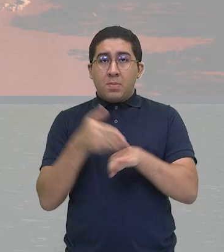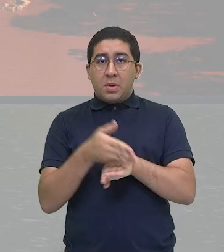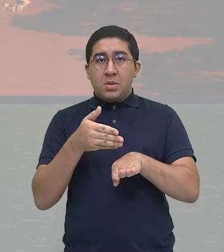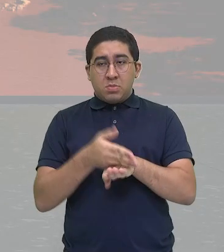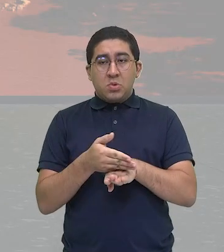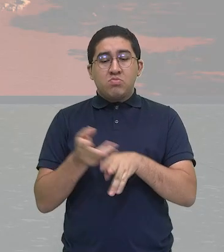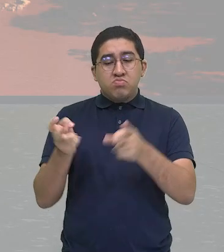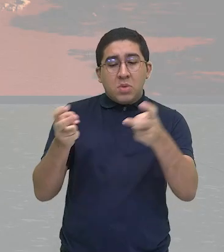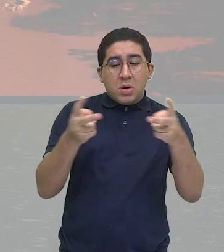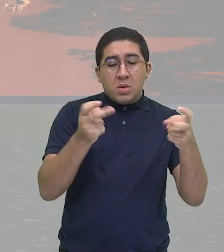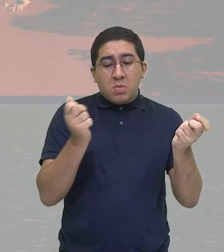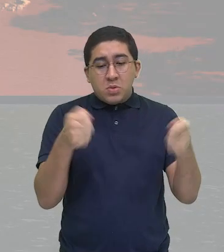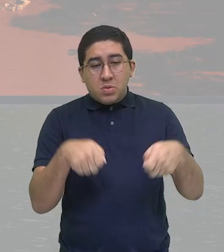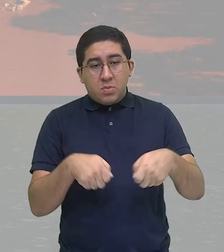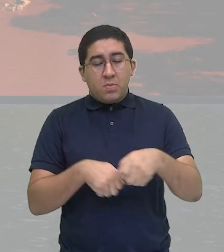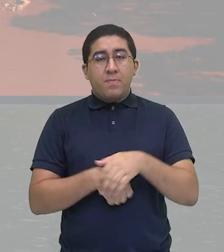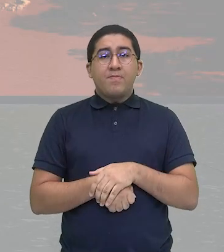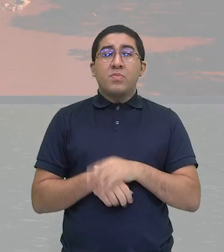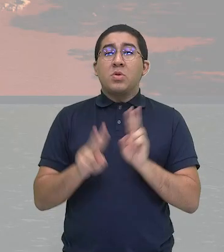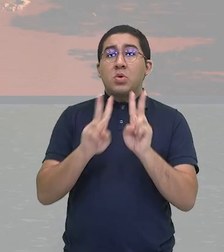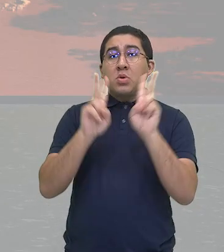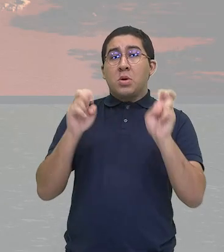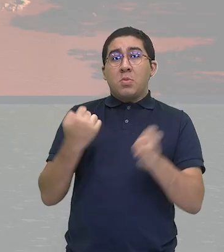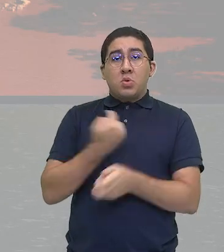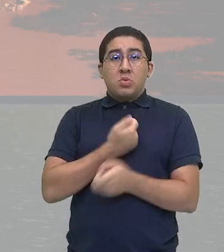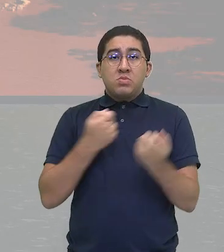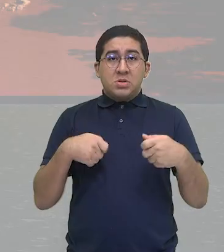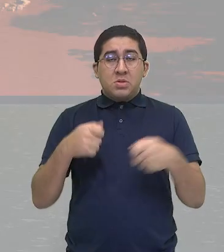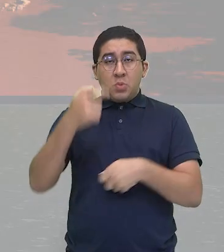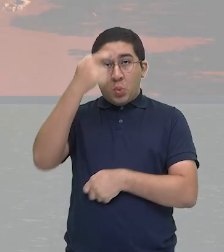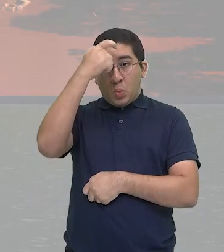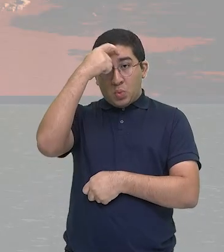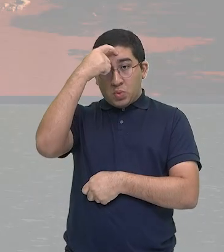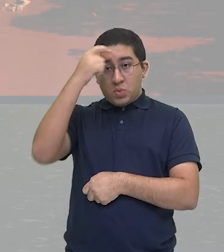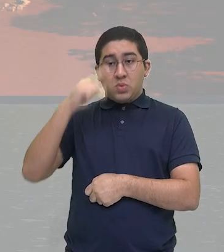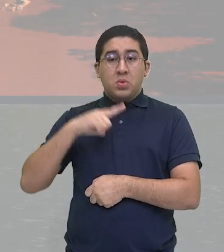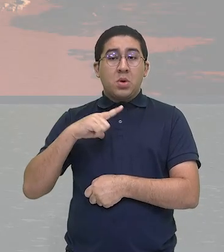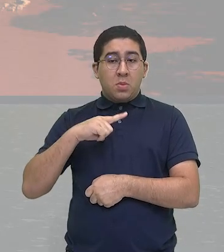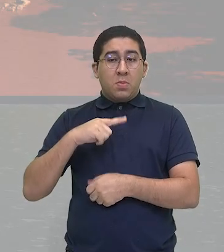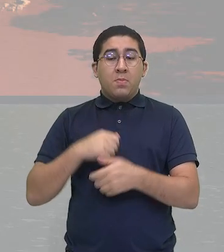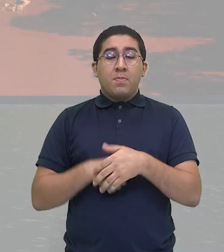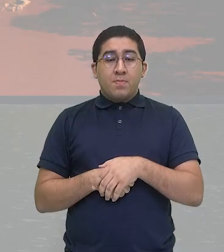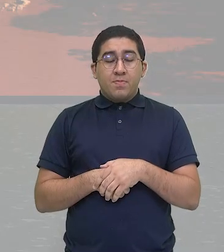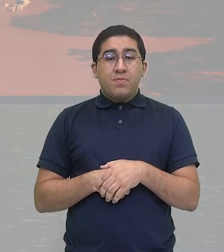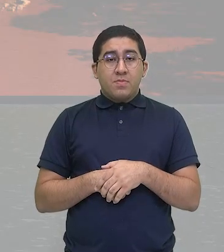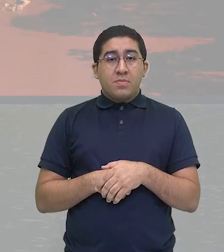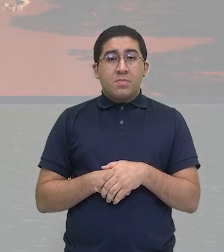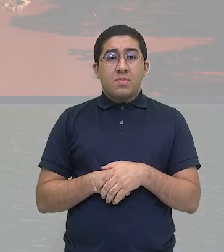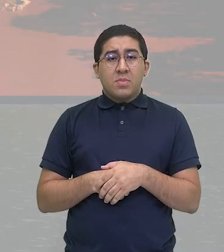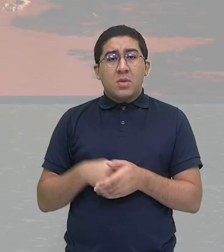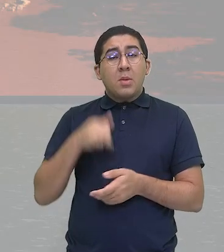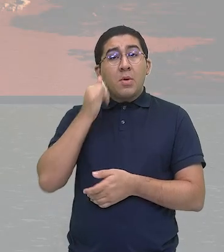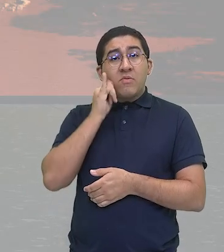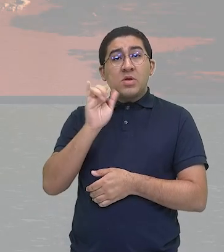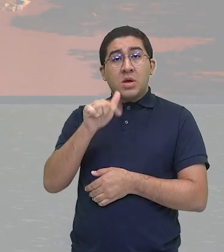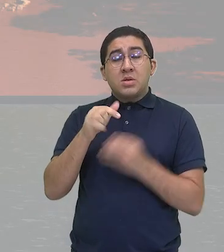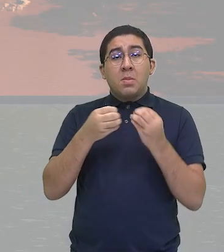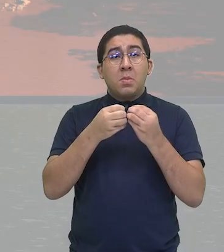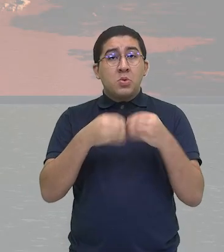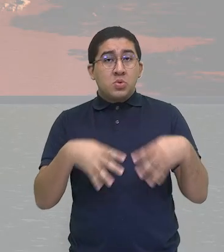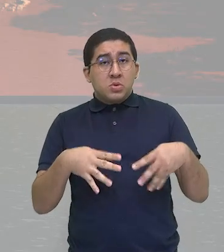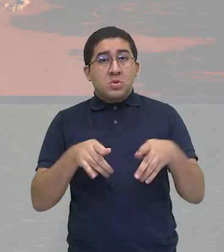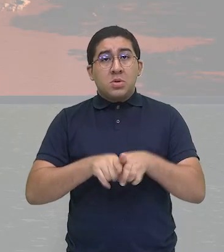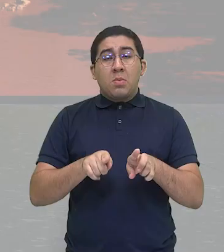um tema que a gente deve estar sempre muito consciente. Por quê? Para a gente não ter esses impactos. E um deles,